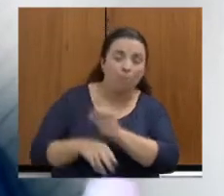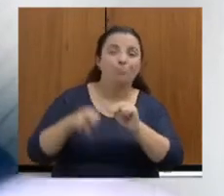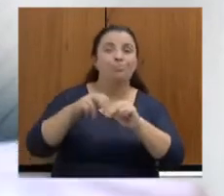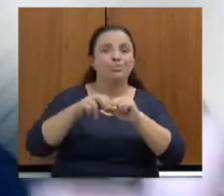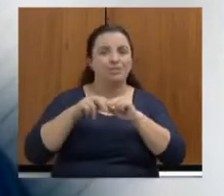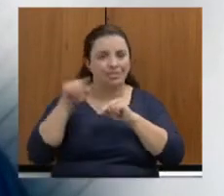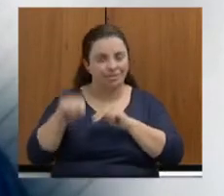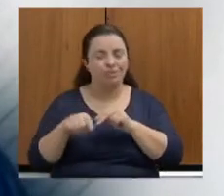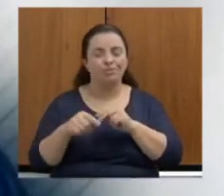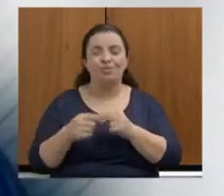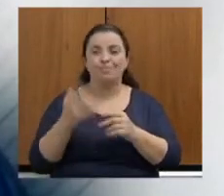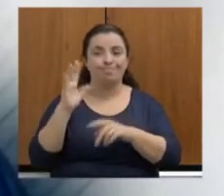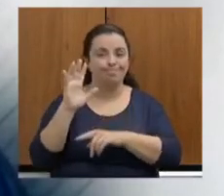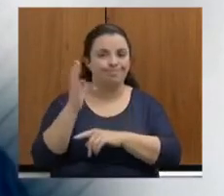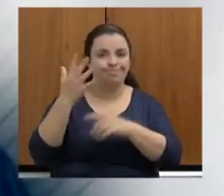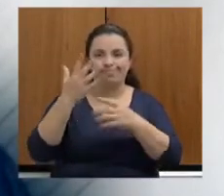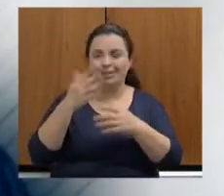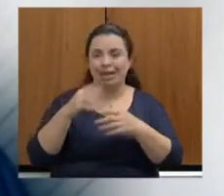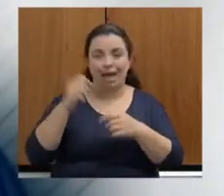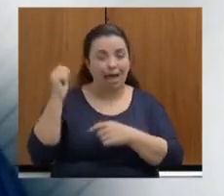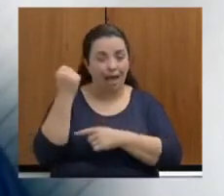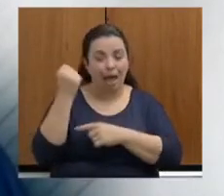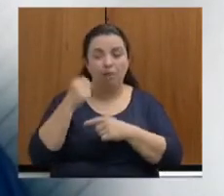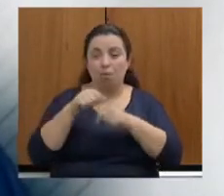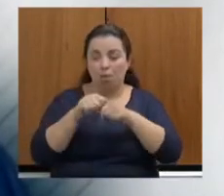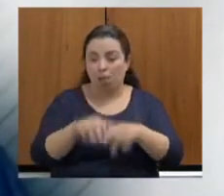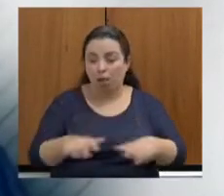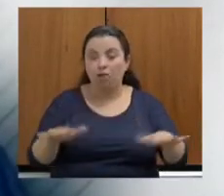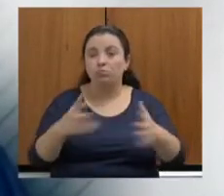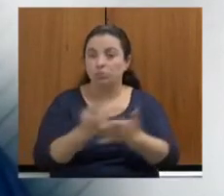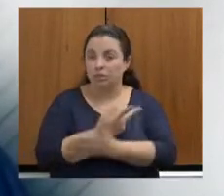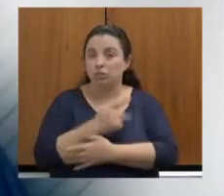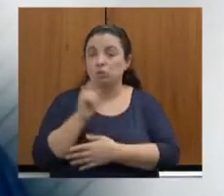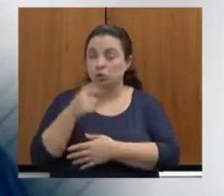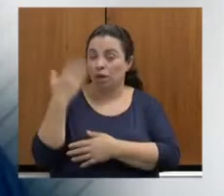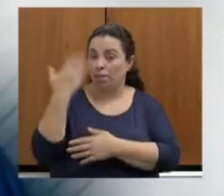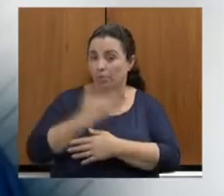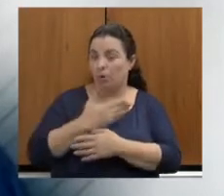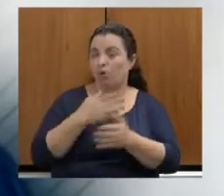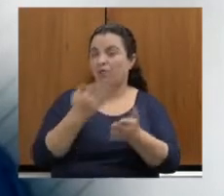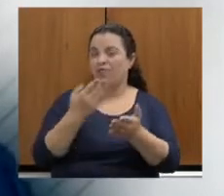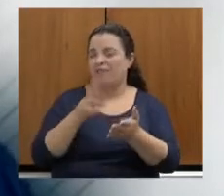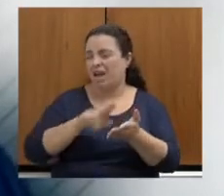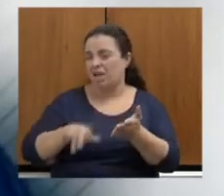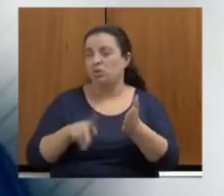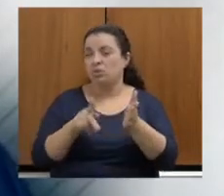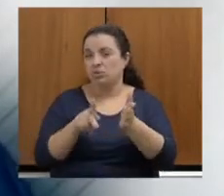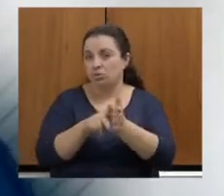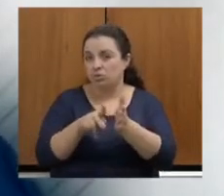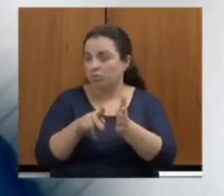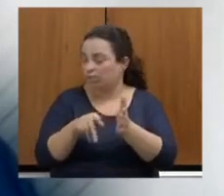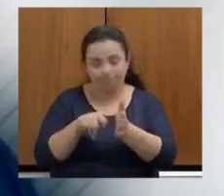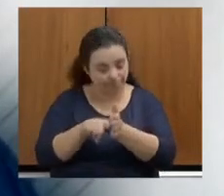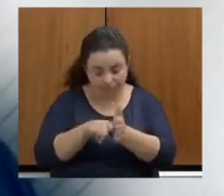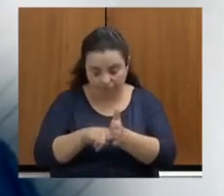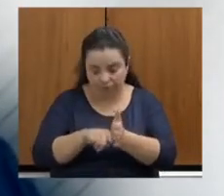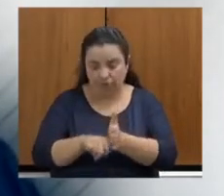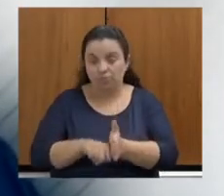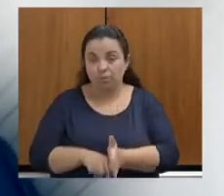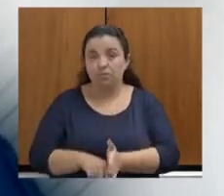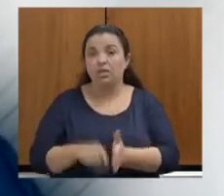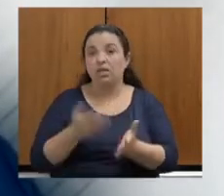comprovado em vários estudos e deve atender evidentemente os atingidos se discute por um lado